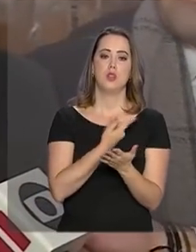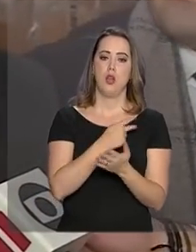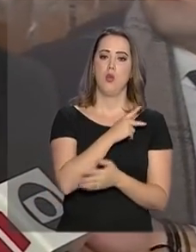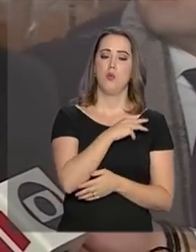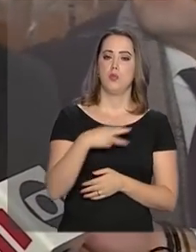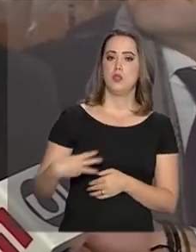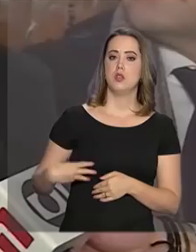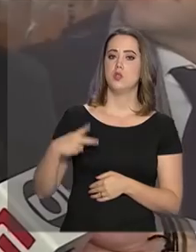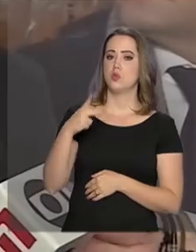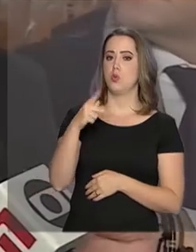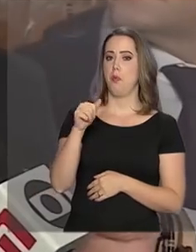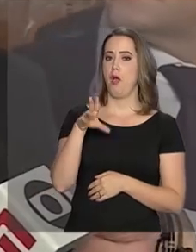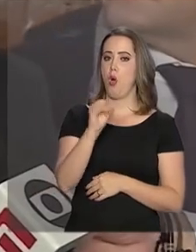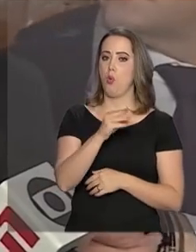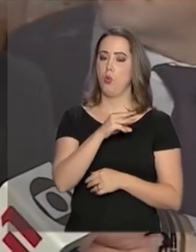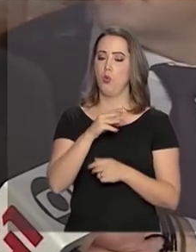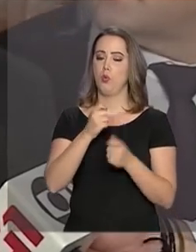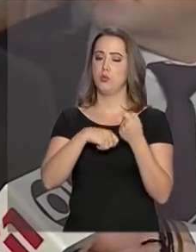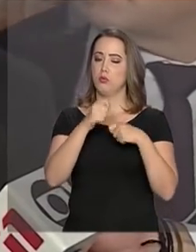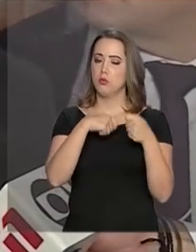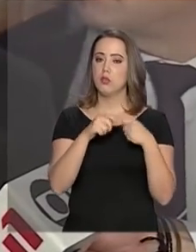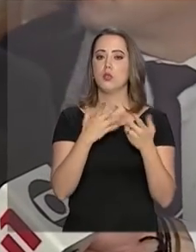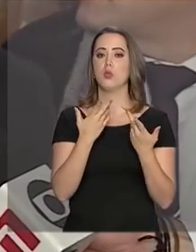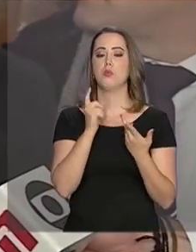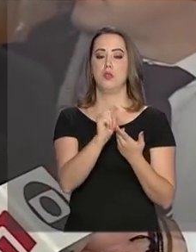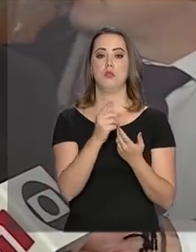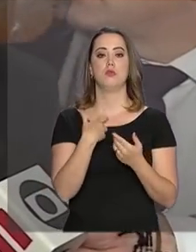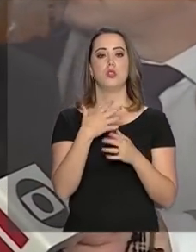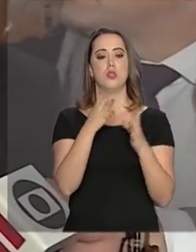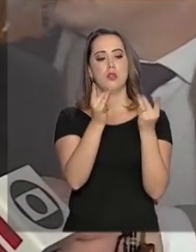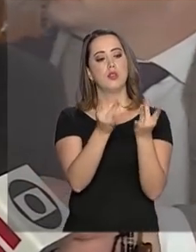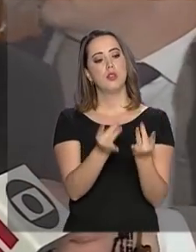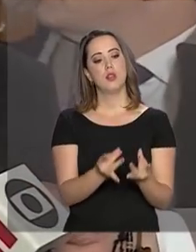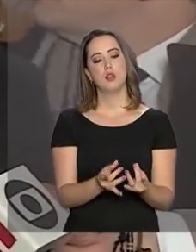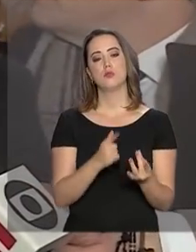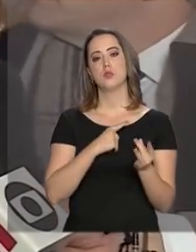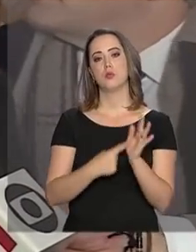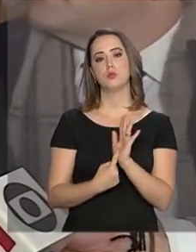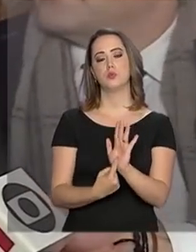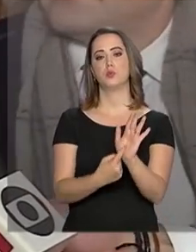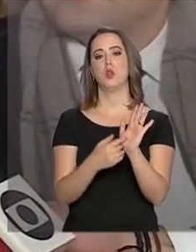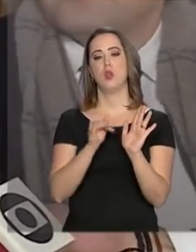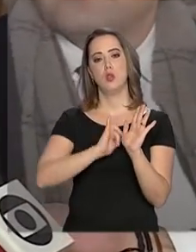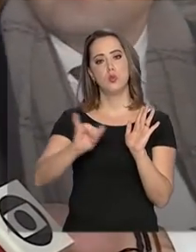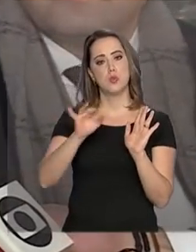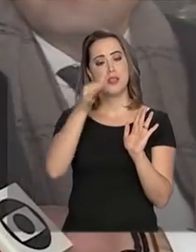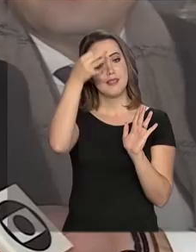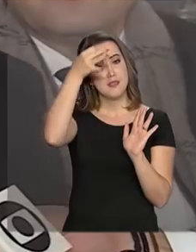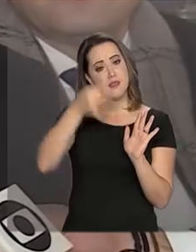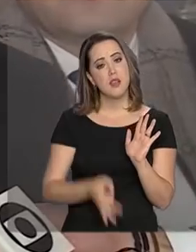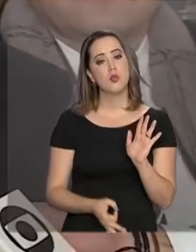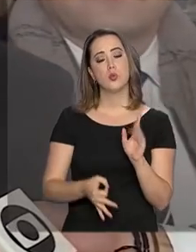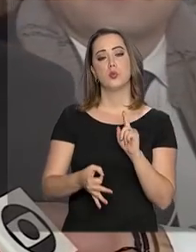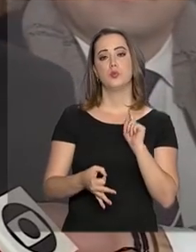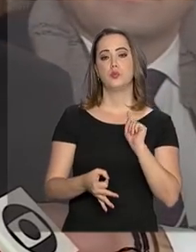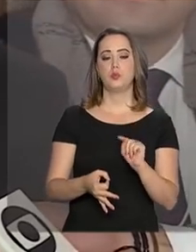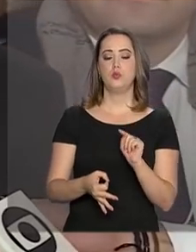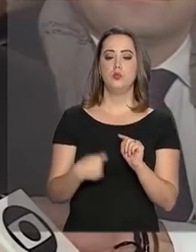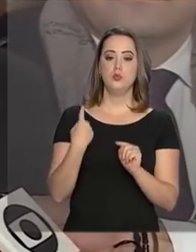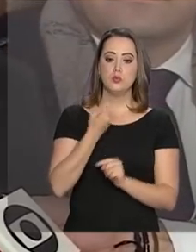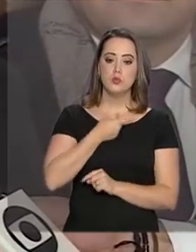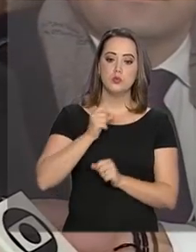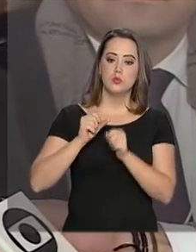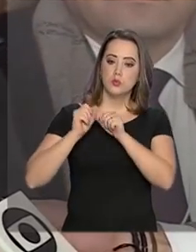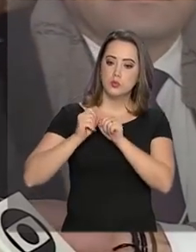Paulo Guedes. Está bastante detalhado um processo nesse sentido. E ele vai anunciar a partir do momento, tiver certeza que seremos,